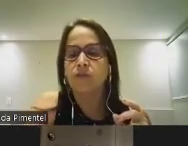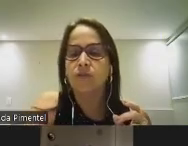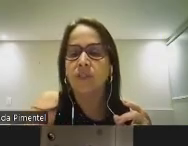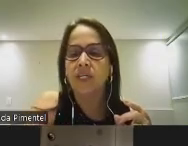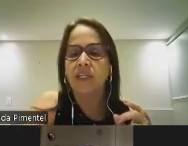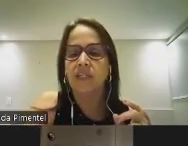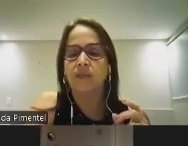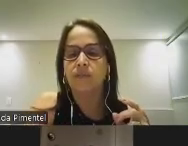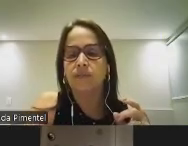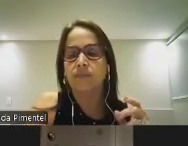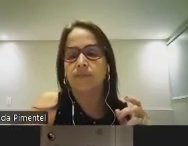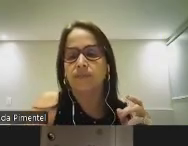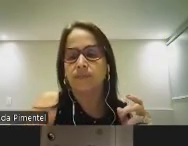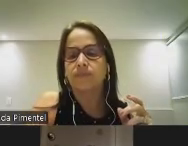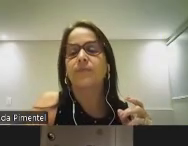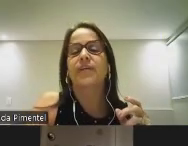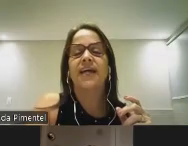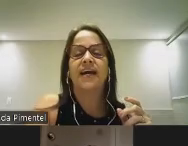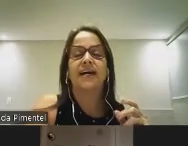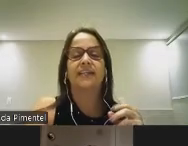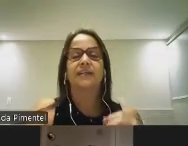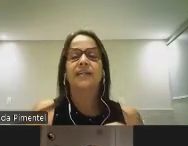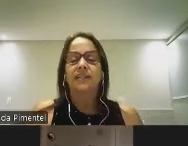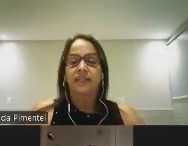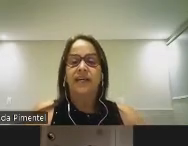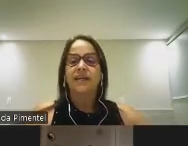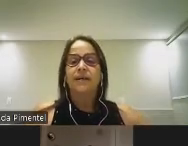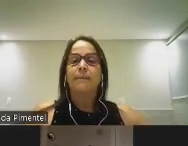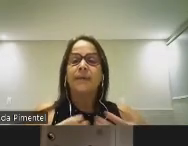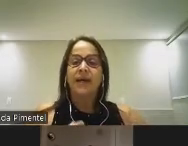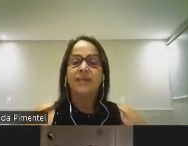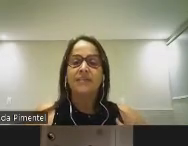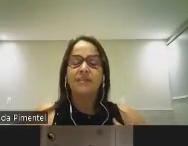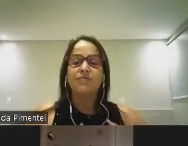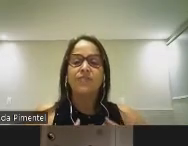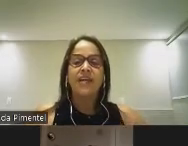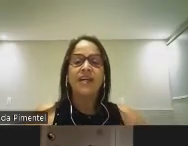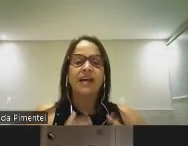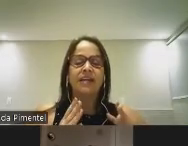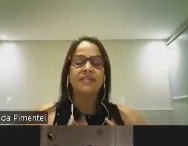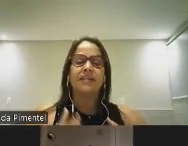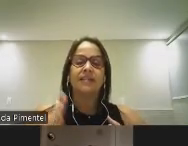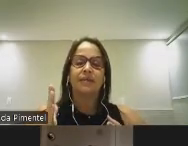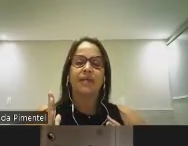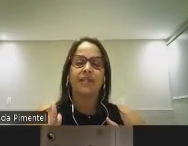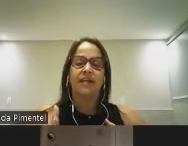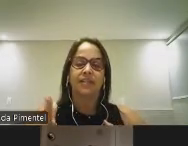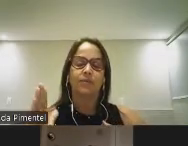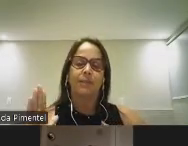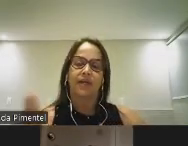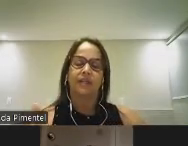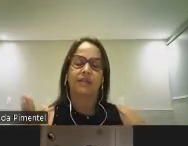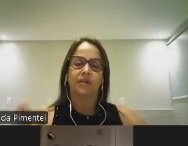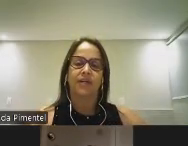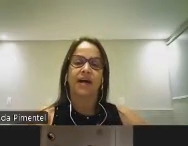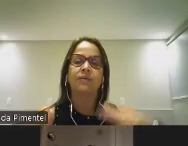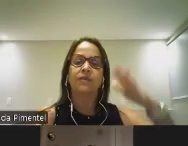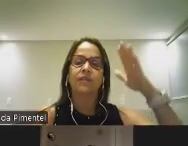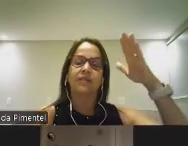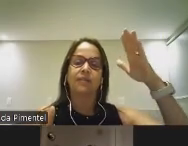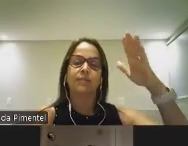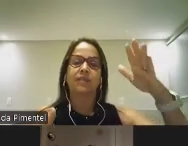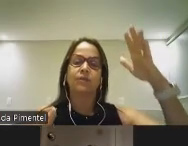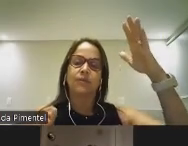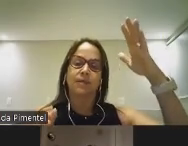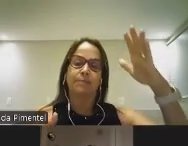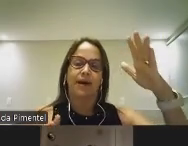teu microfone, querido. Obrigada, né? Mas vê a aceitabilidade do aparelho intraoral